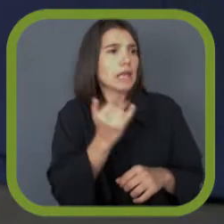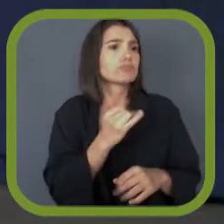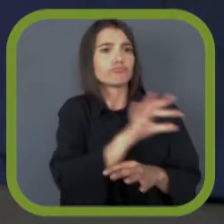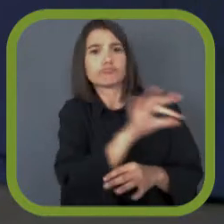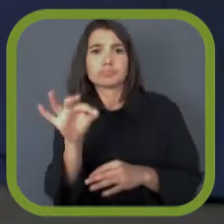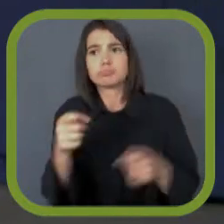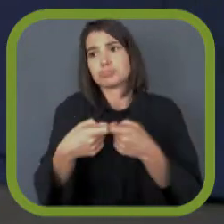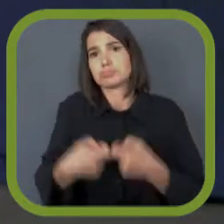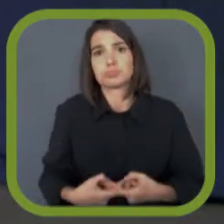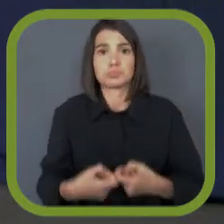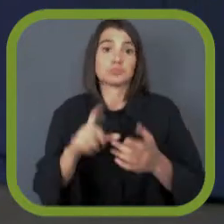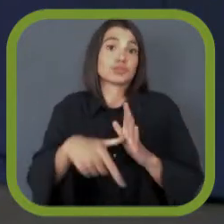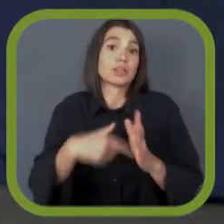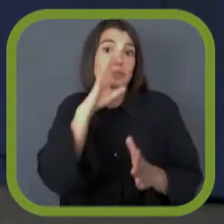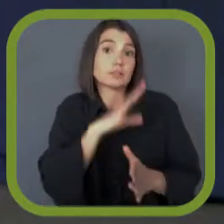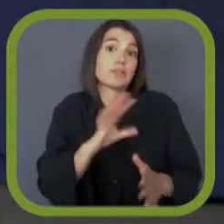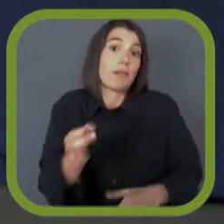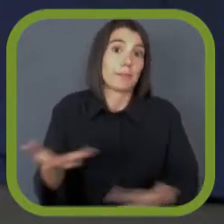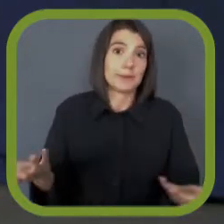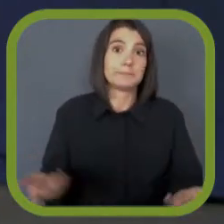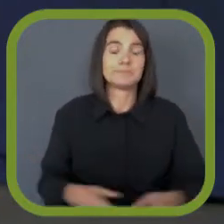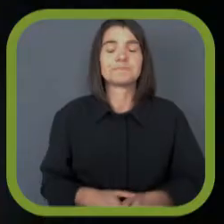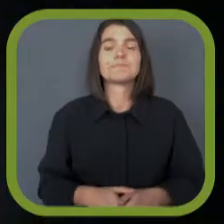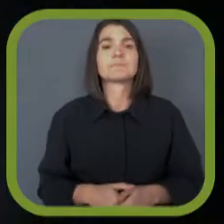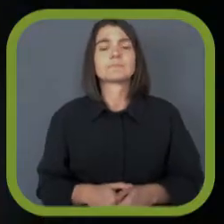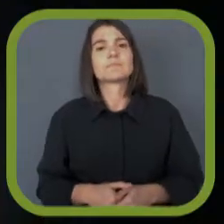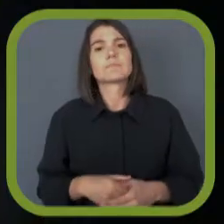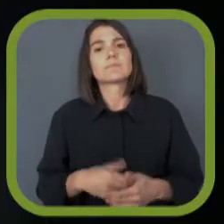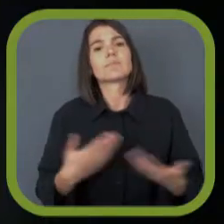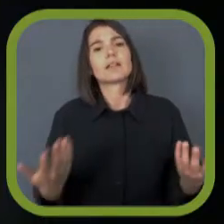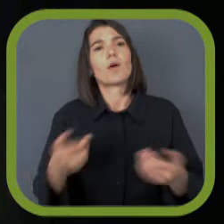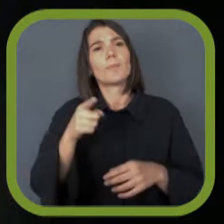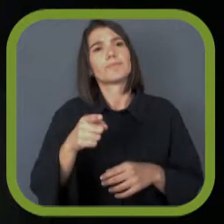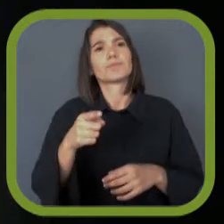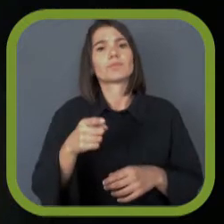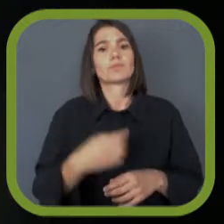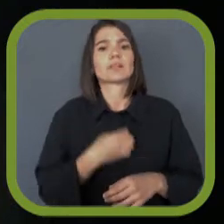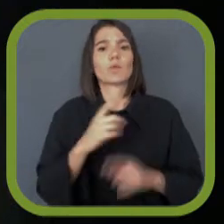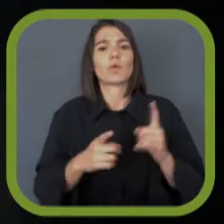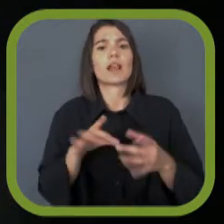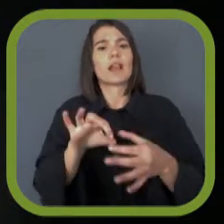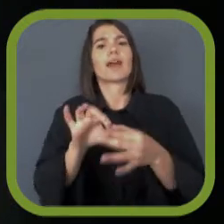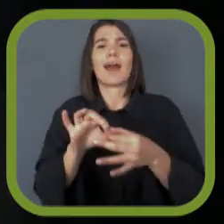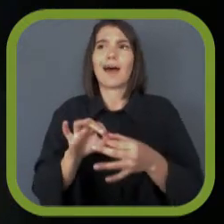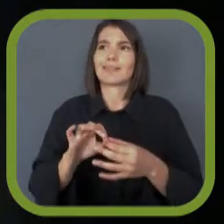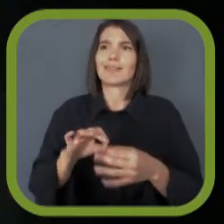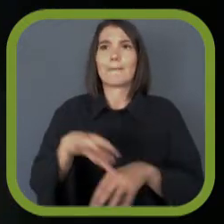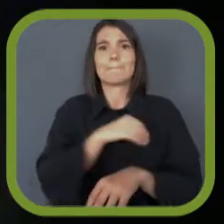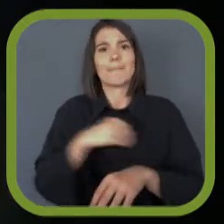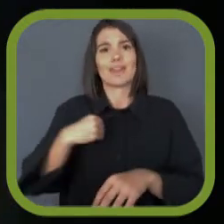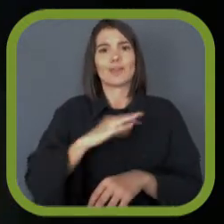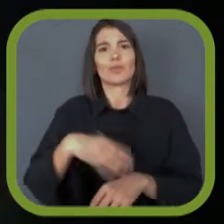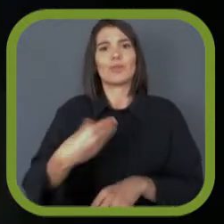tentamos encontrar forma de as encaixar nos projetos, se fizer sentido. E o que é que significa para a Open Air estar ligada aos médicos do